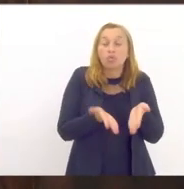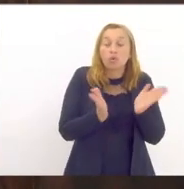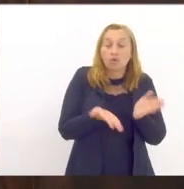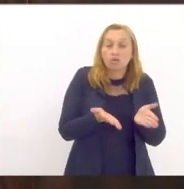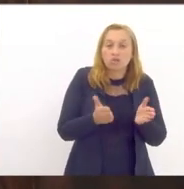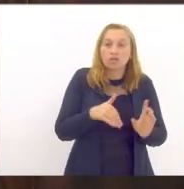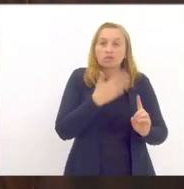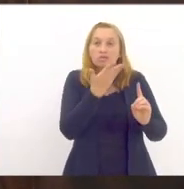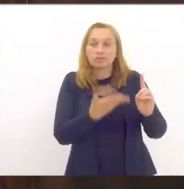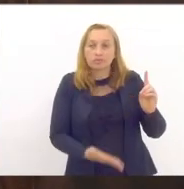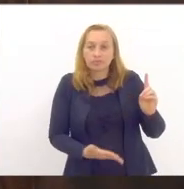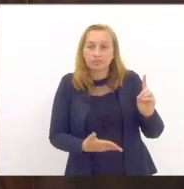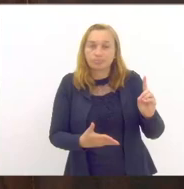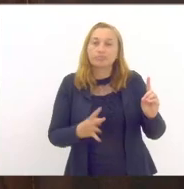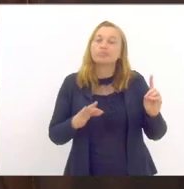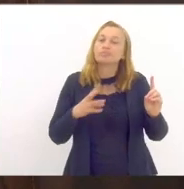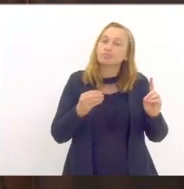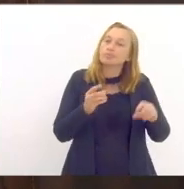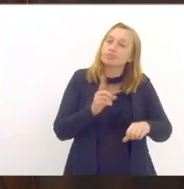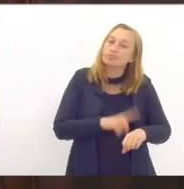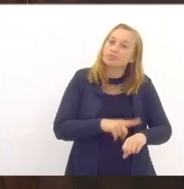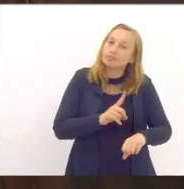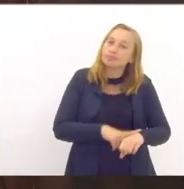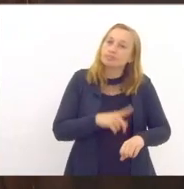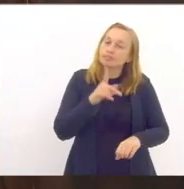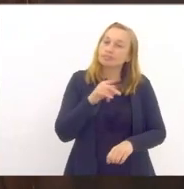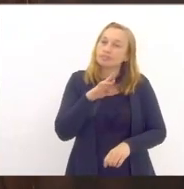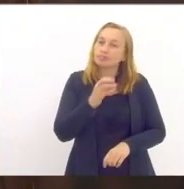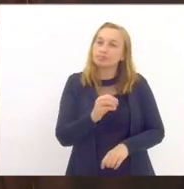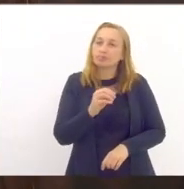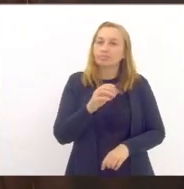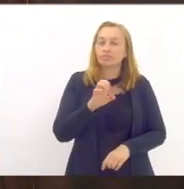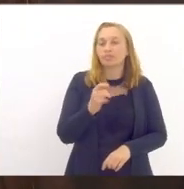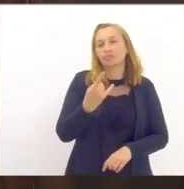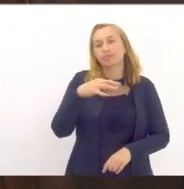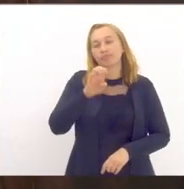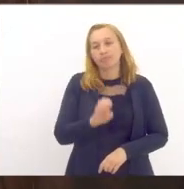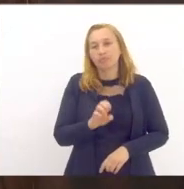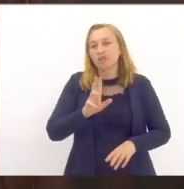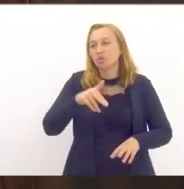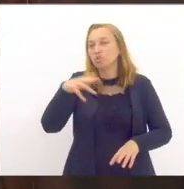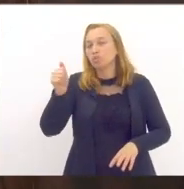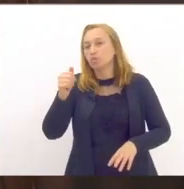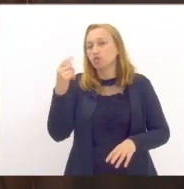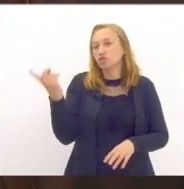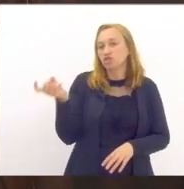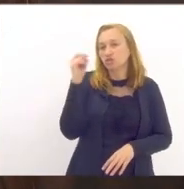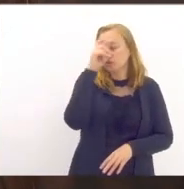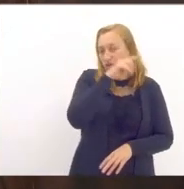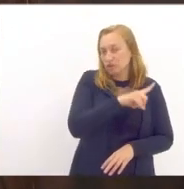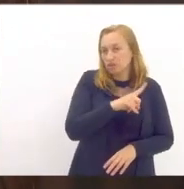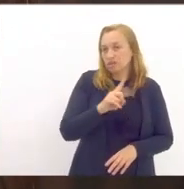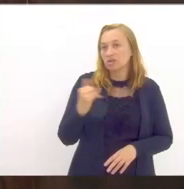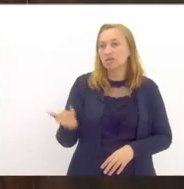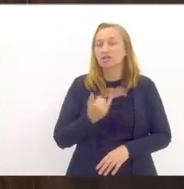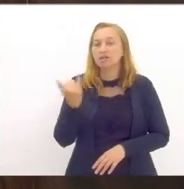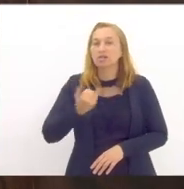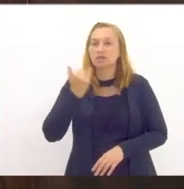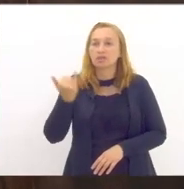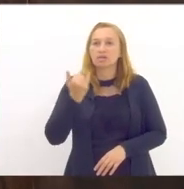essa homenagem, sobretudo nesse momento, Pedro e Eric, que nunca se foi tão difícil e tão